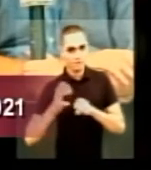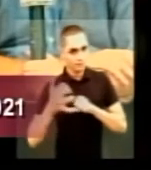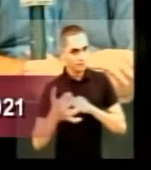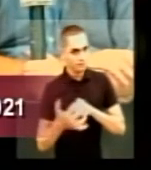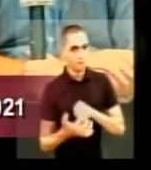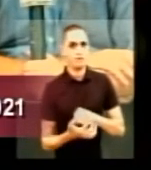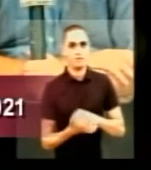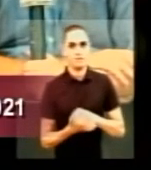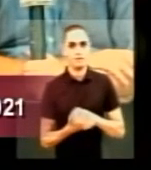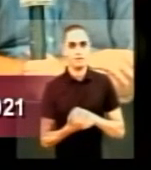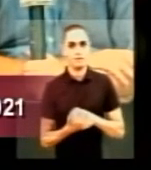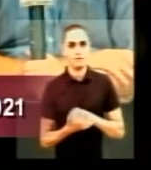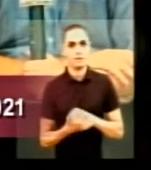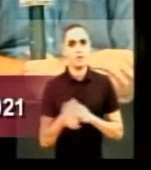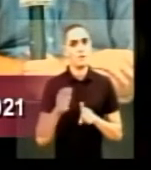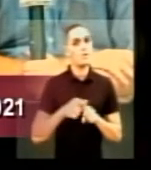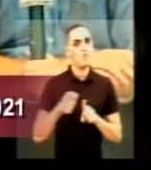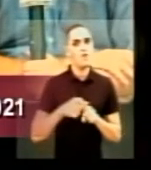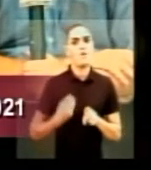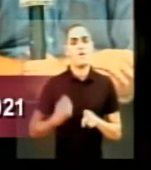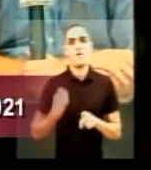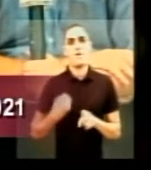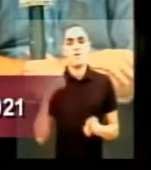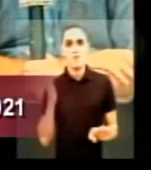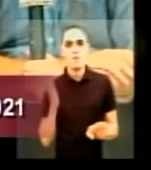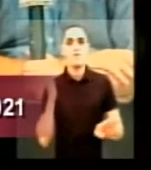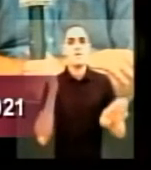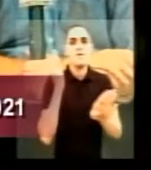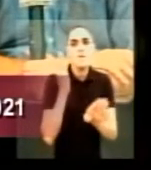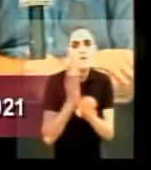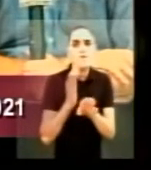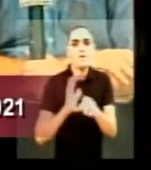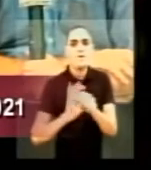apresentaram nesses meses o diagnóstico de